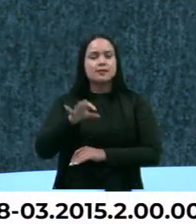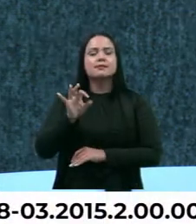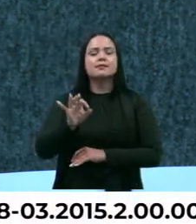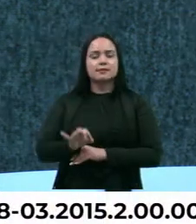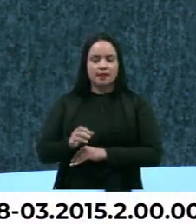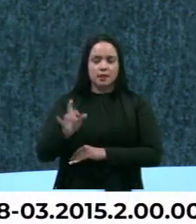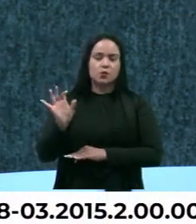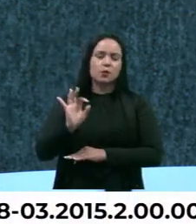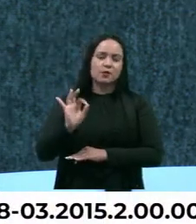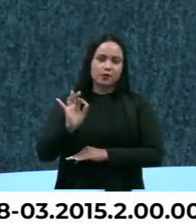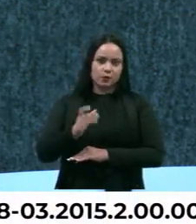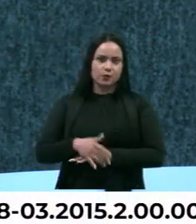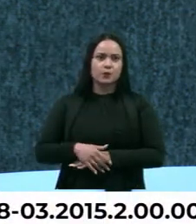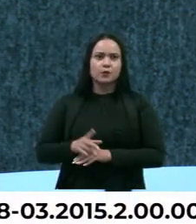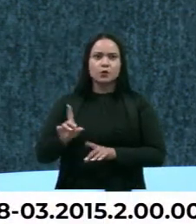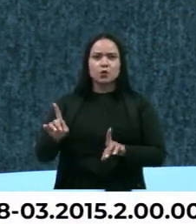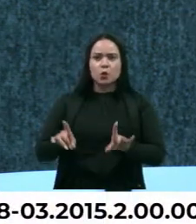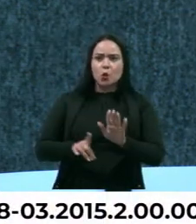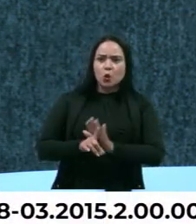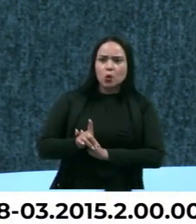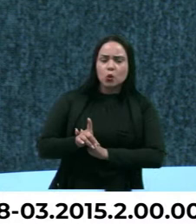Perfeito. Eu consulto